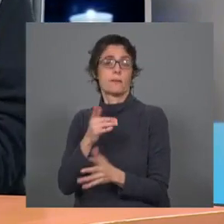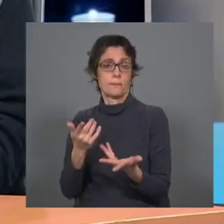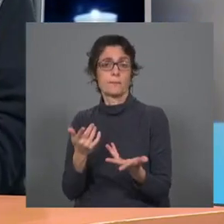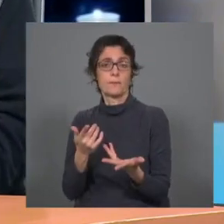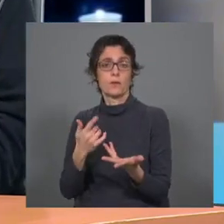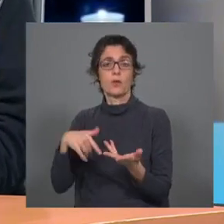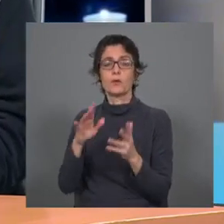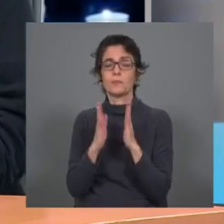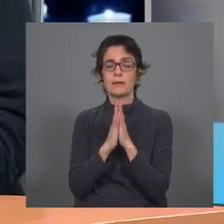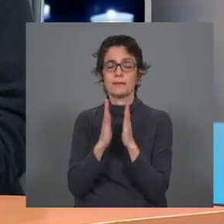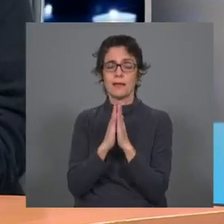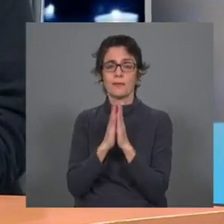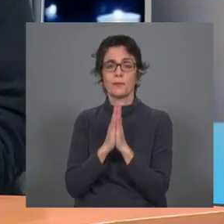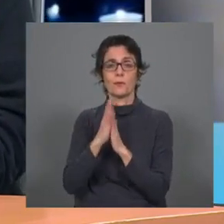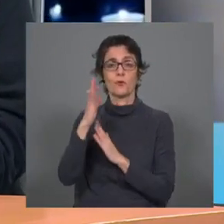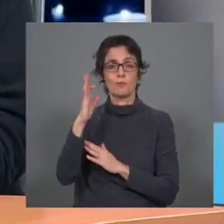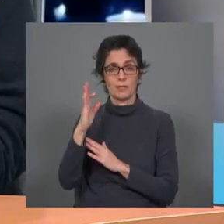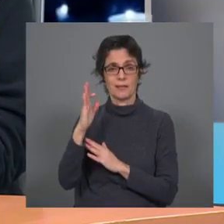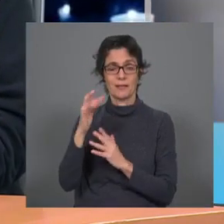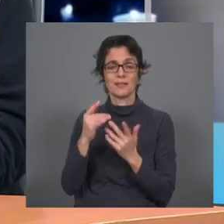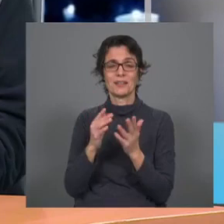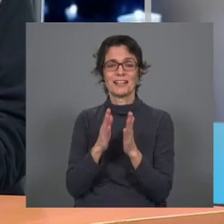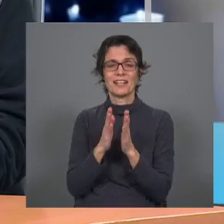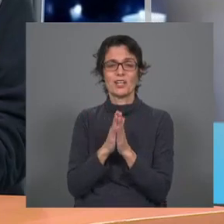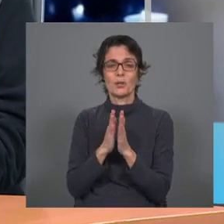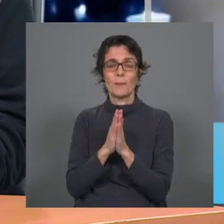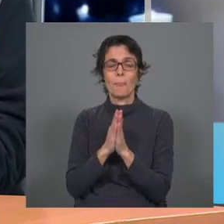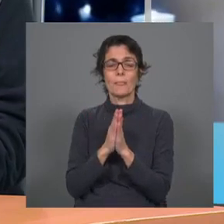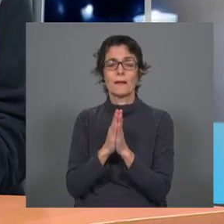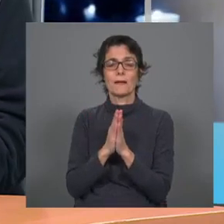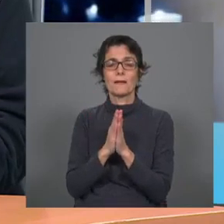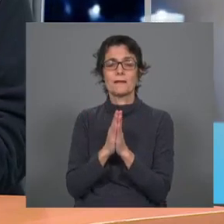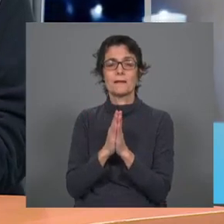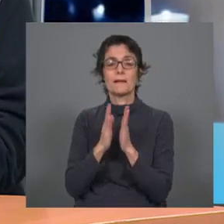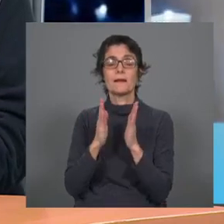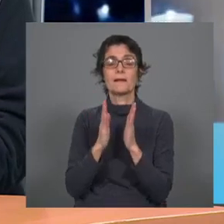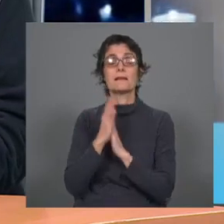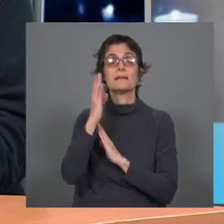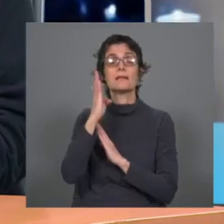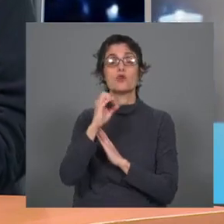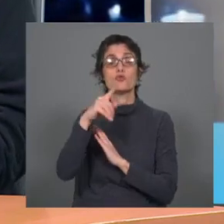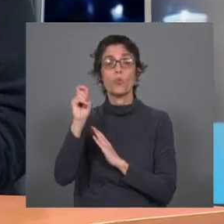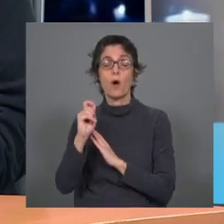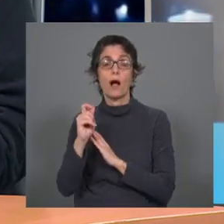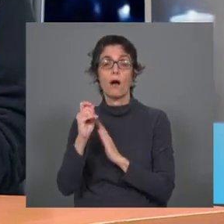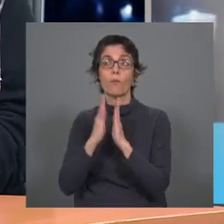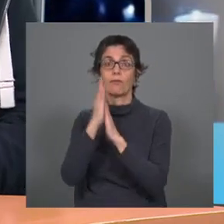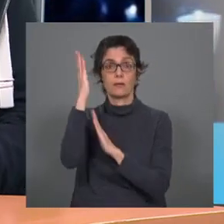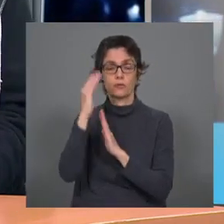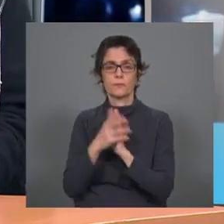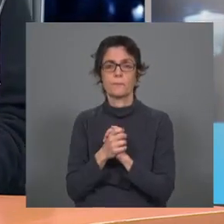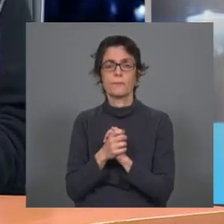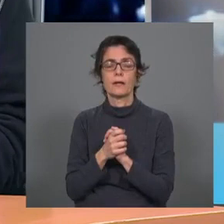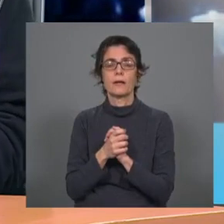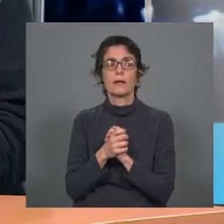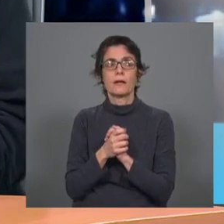santos hospitaleiros, começar pelo pai da hospitalidade, São João de Deus. Nós vemos que na sua vida, a forma